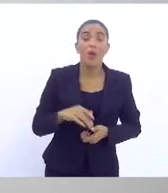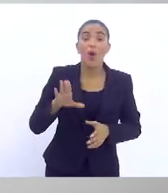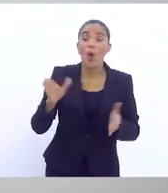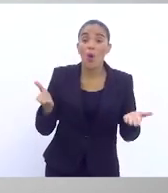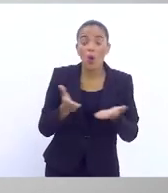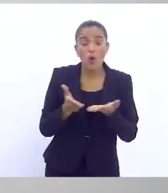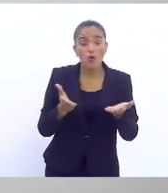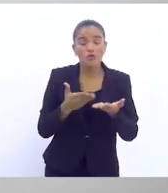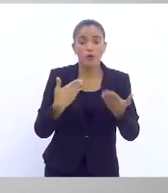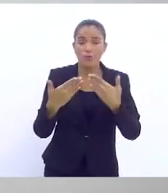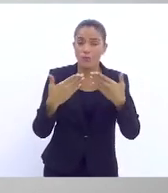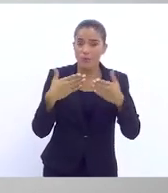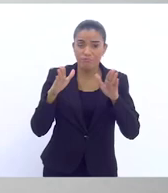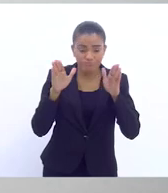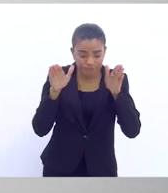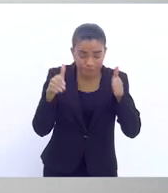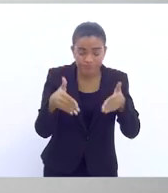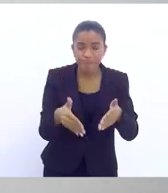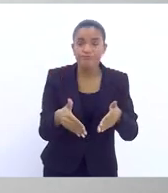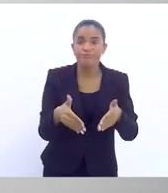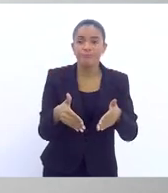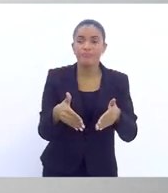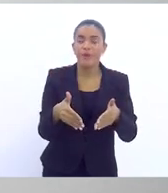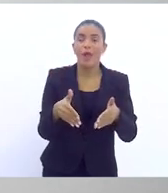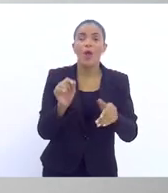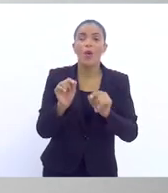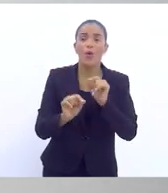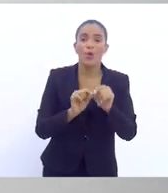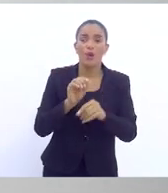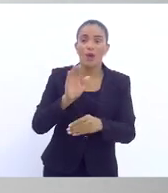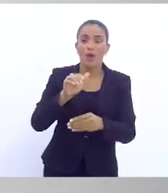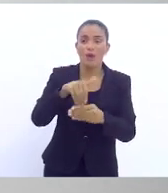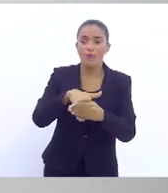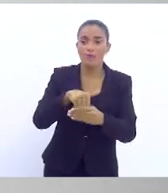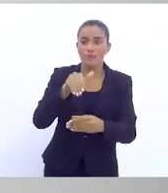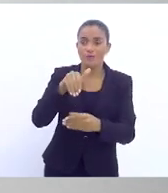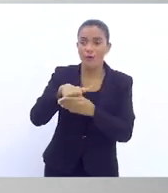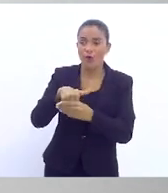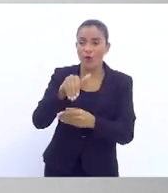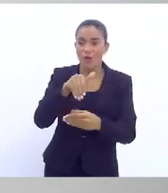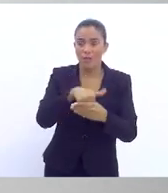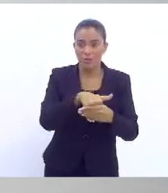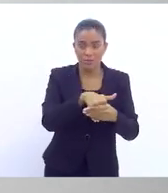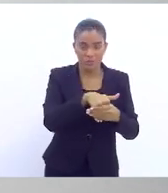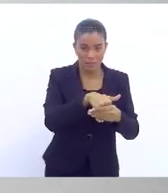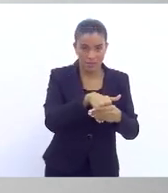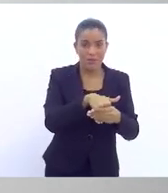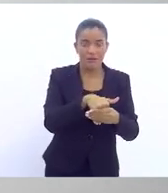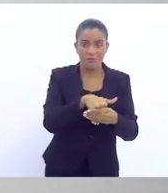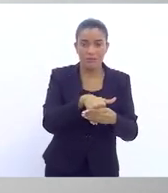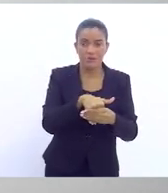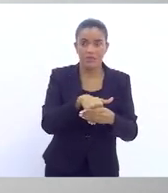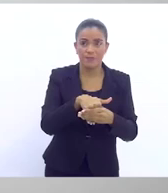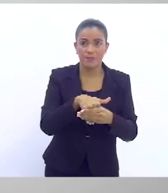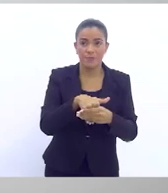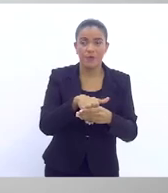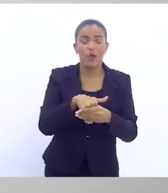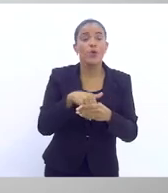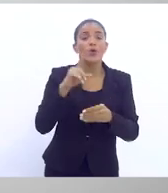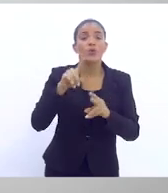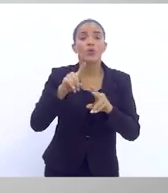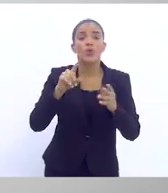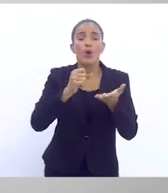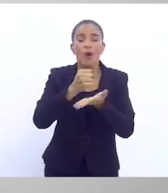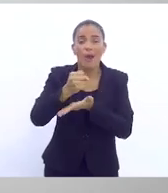central dessa semana é a votação do arcabouço